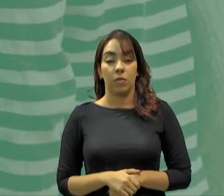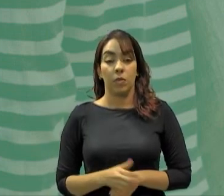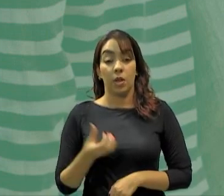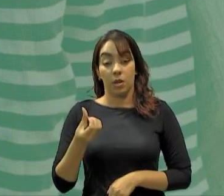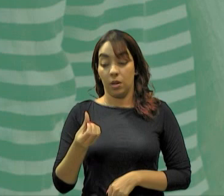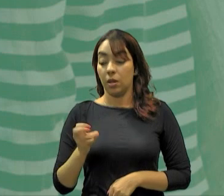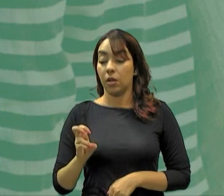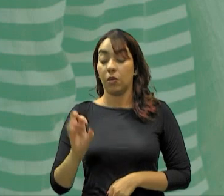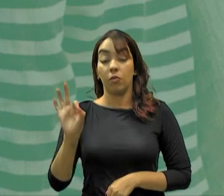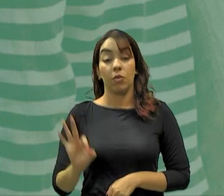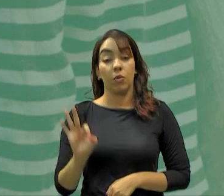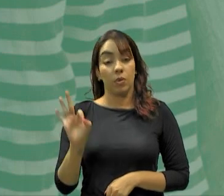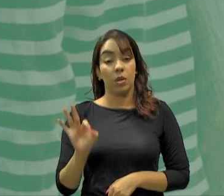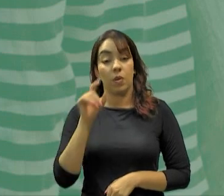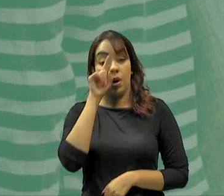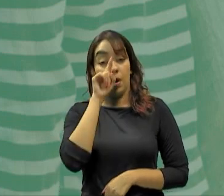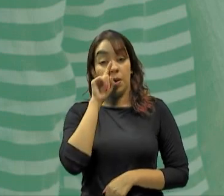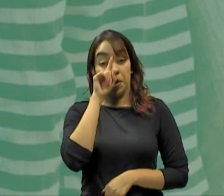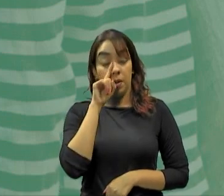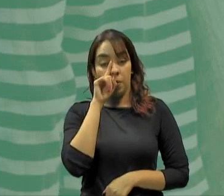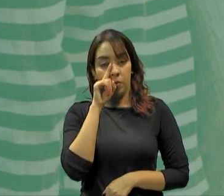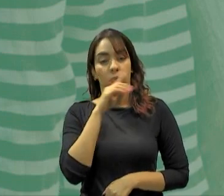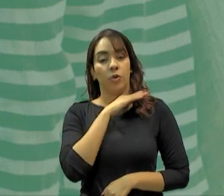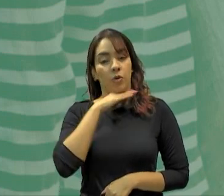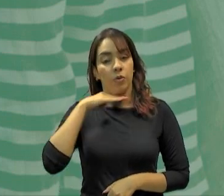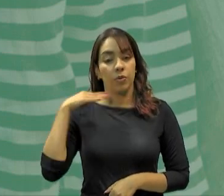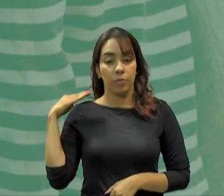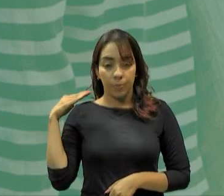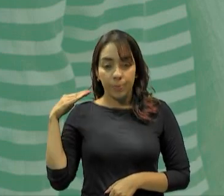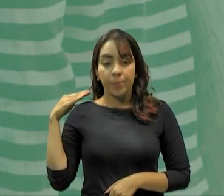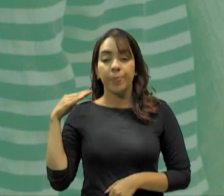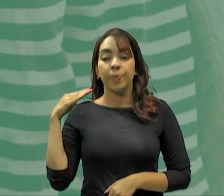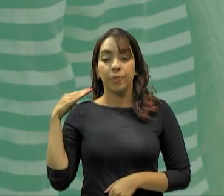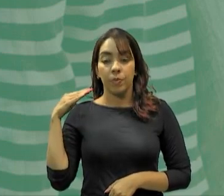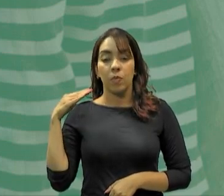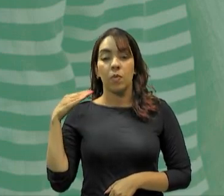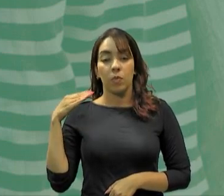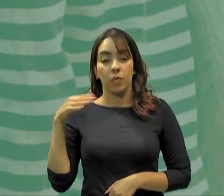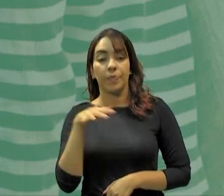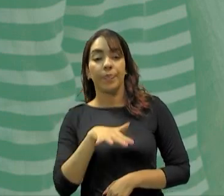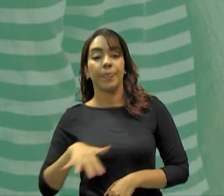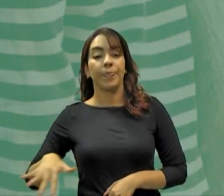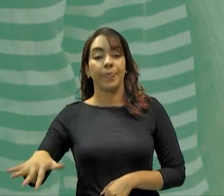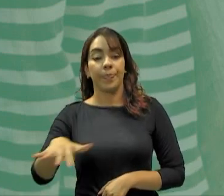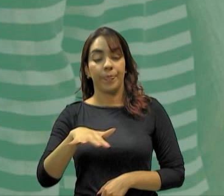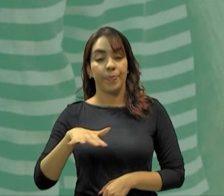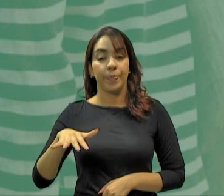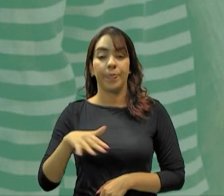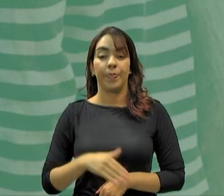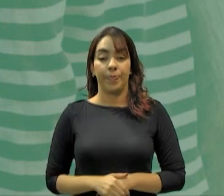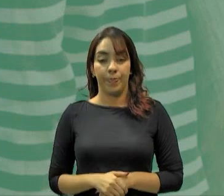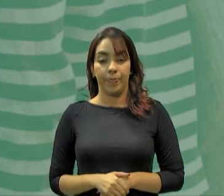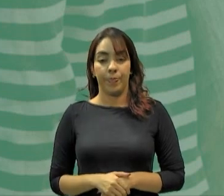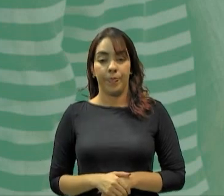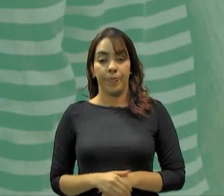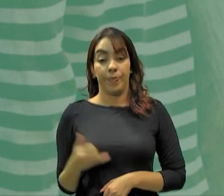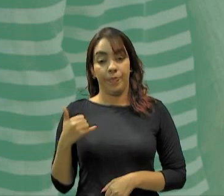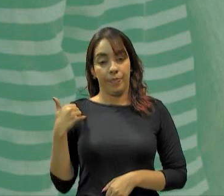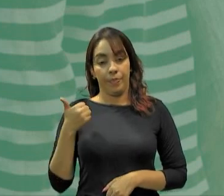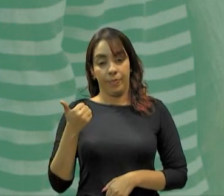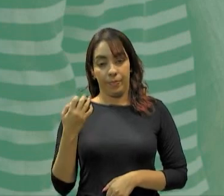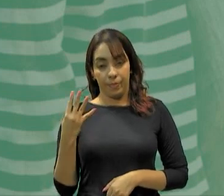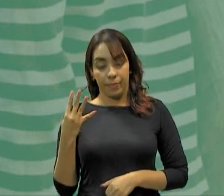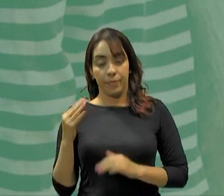risco O que representa 65% já com relação aos adolescentes de 14 e 15 anos o